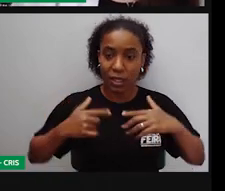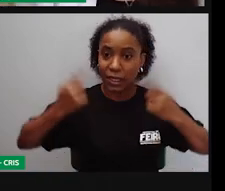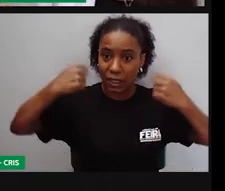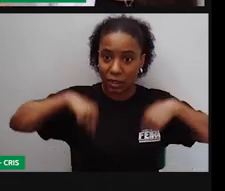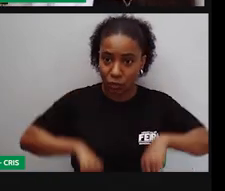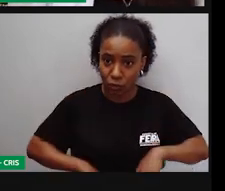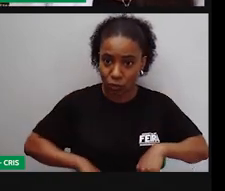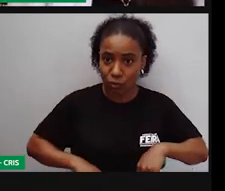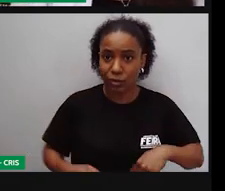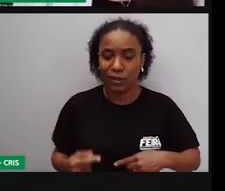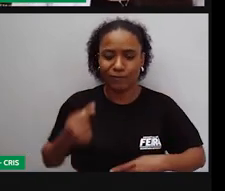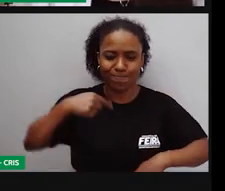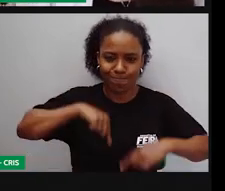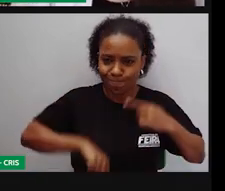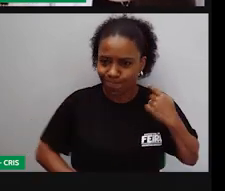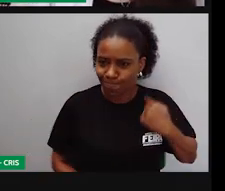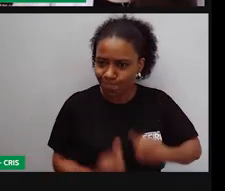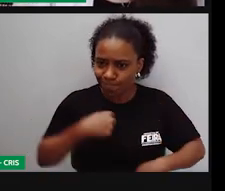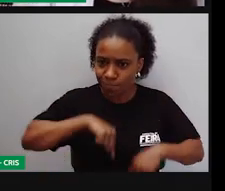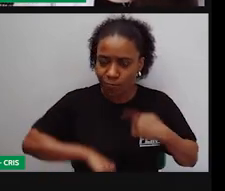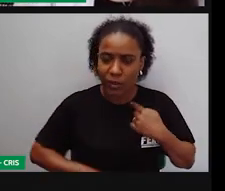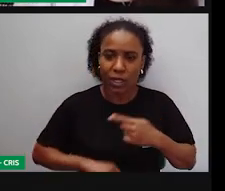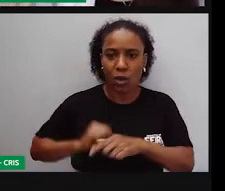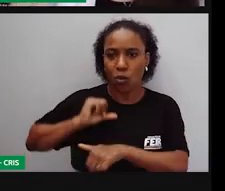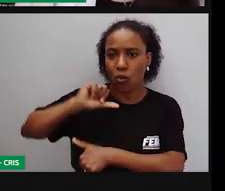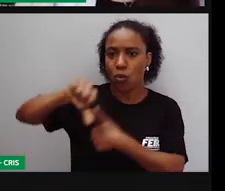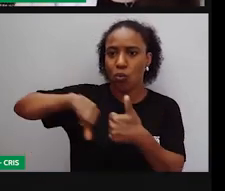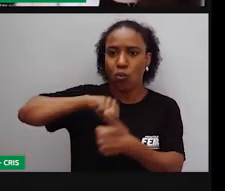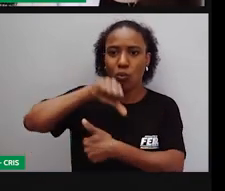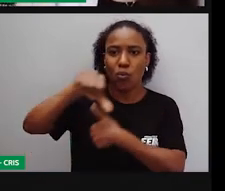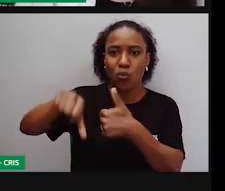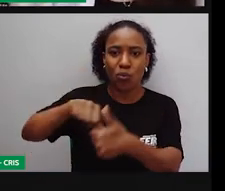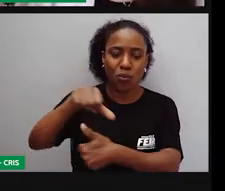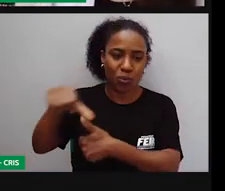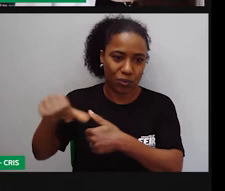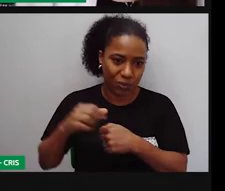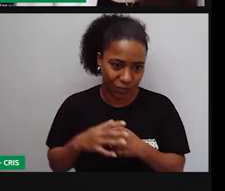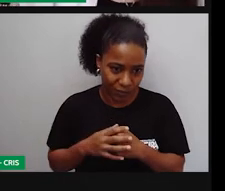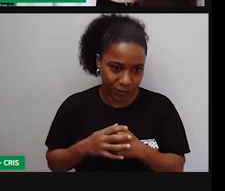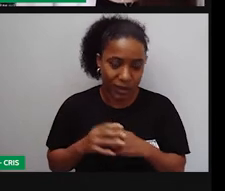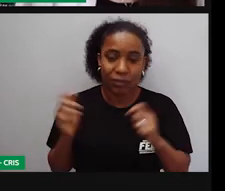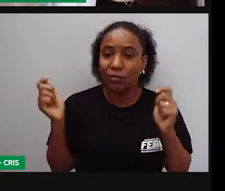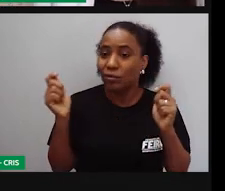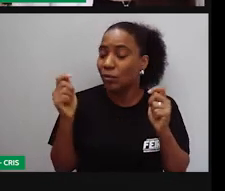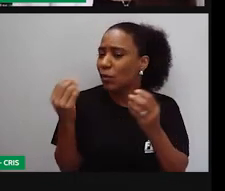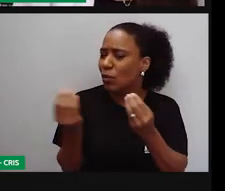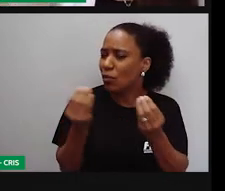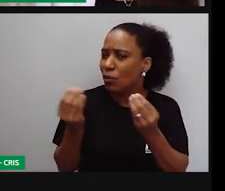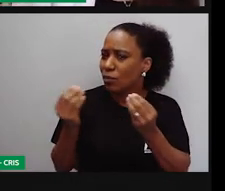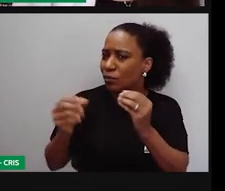que ocorra realmente essa evolução. Essas modificações eles podem ser transmitidas, né,